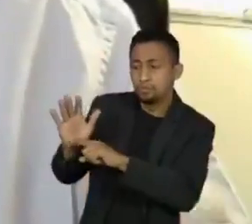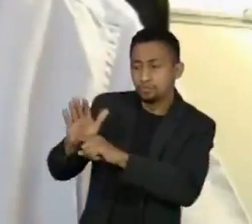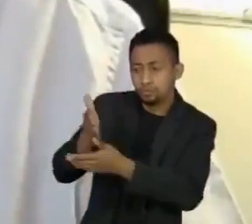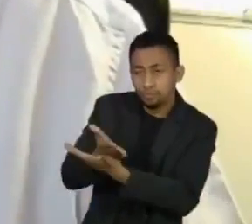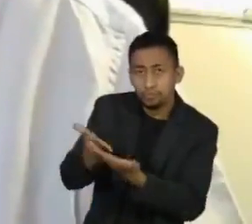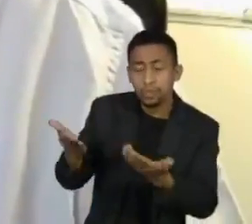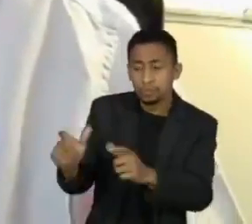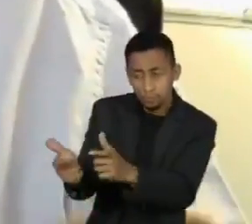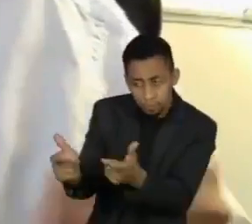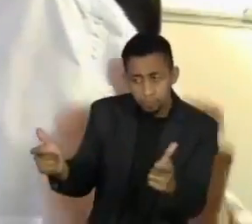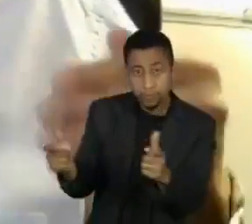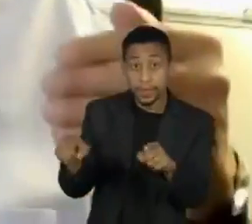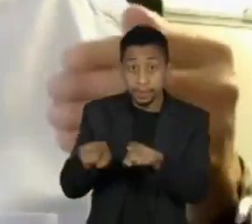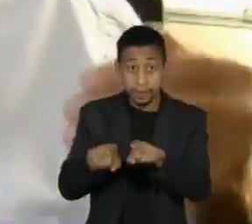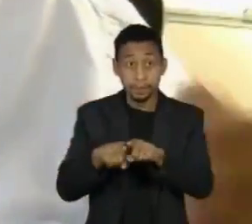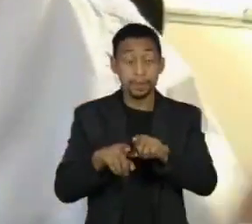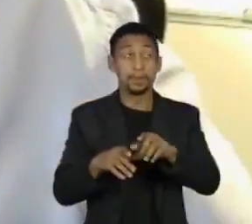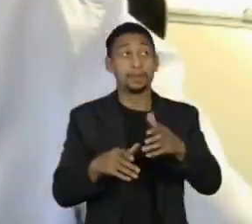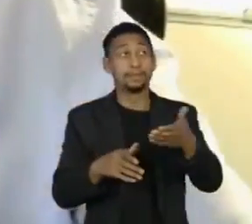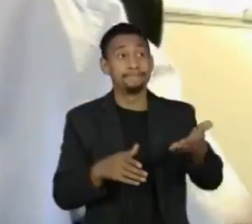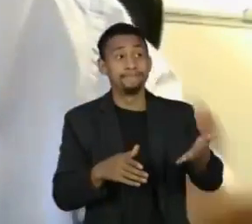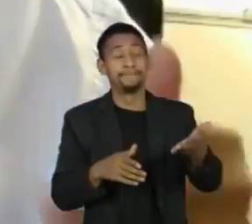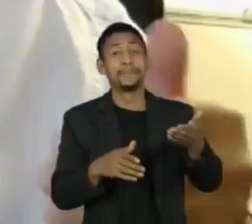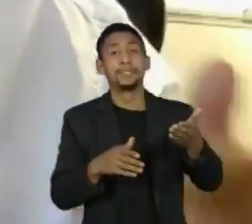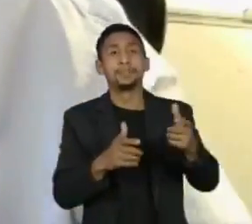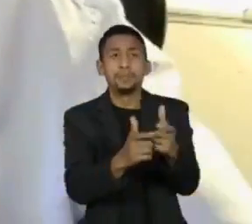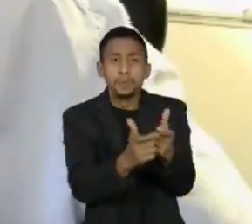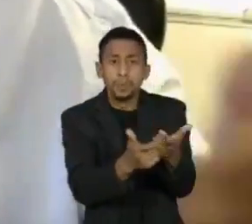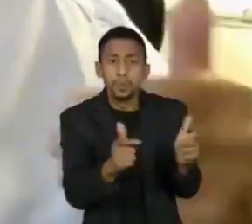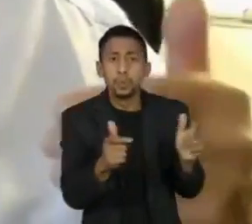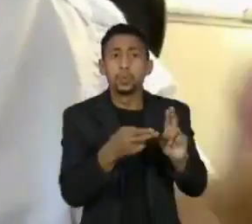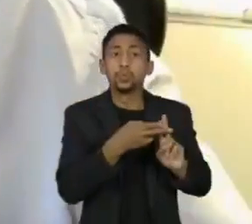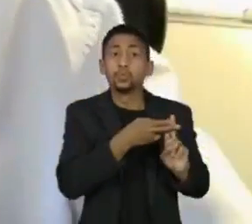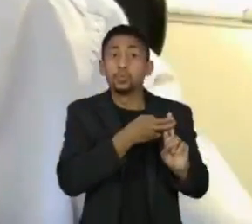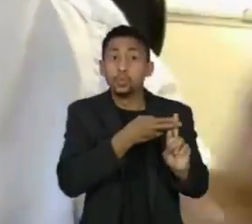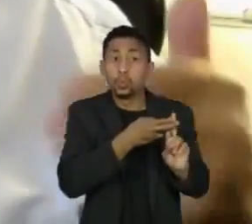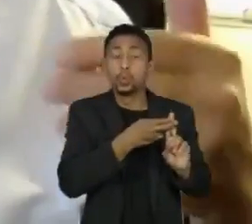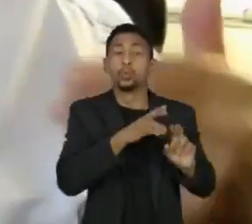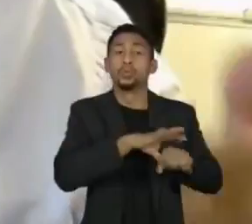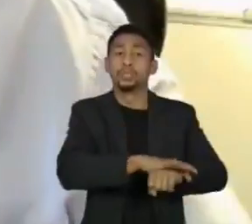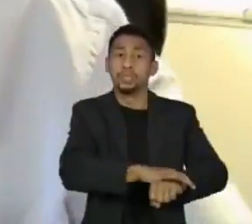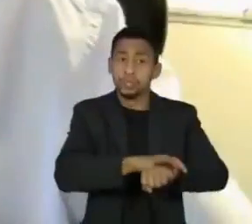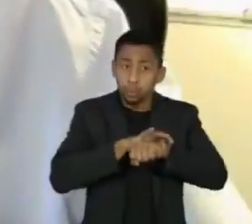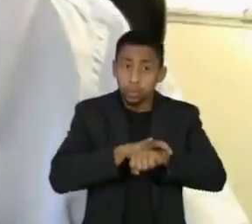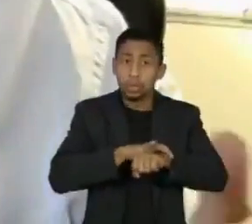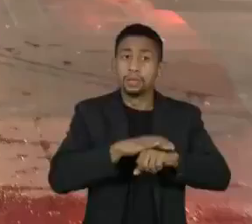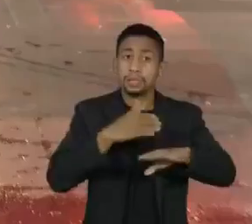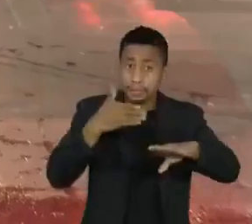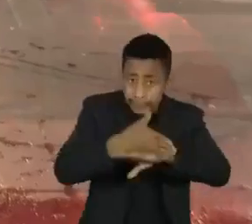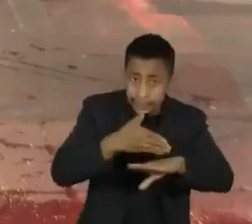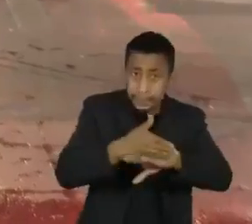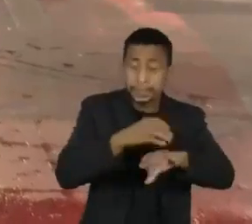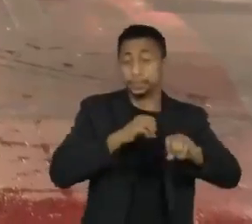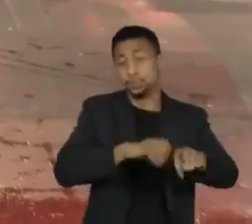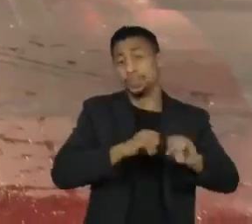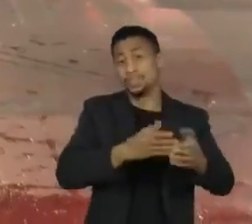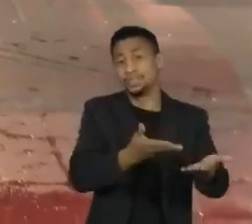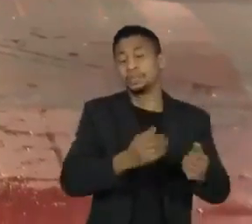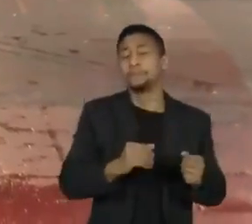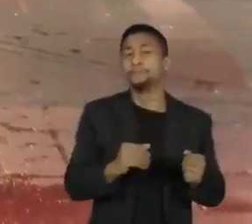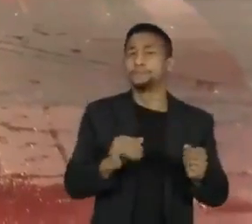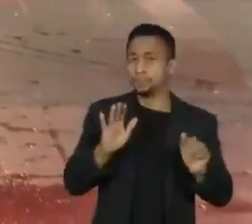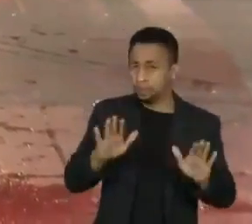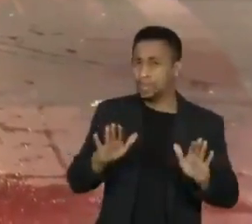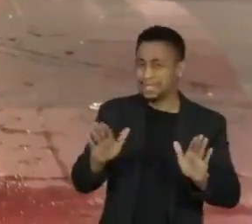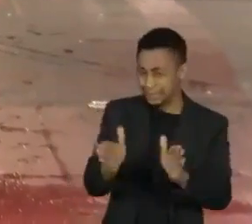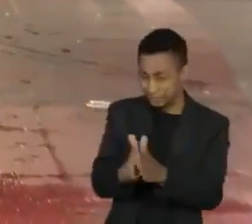E, por outro lado, a gente ampliar o SUS, a segurança, o acesso à educação. Mas a face mais